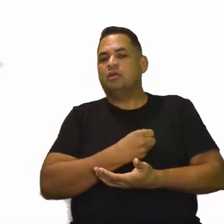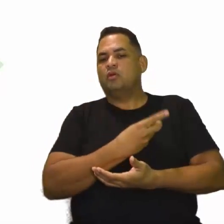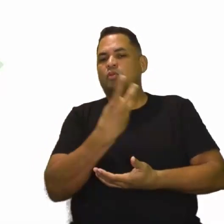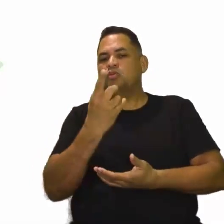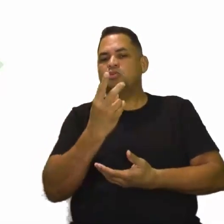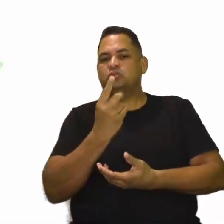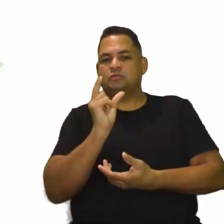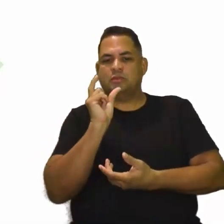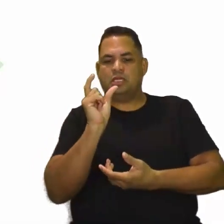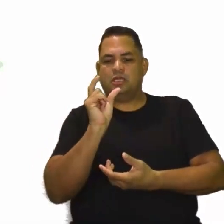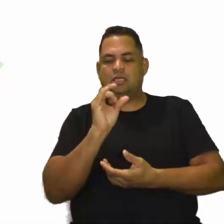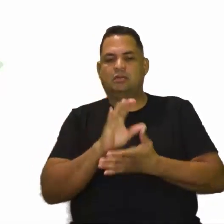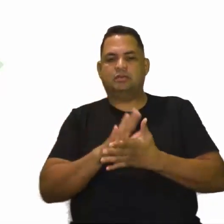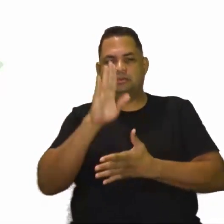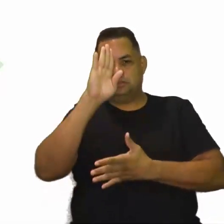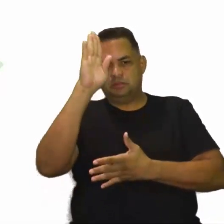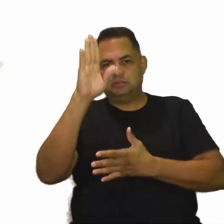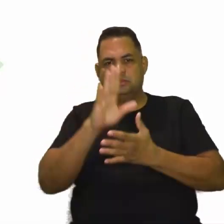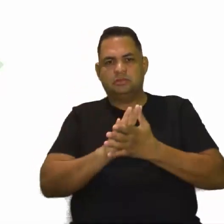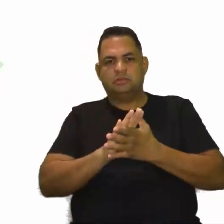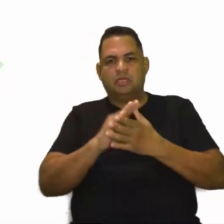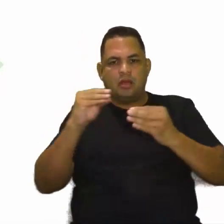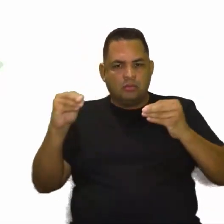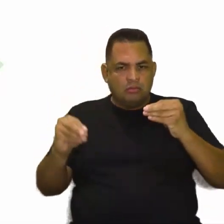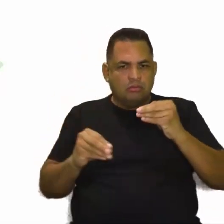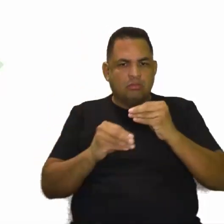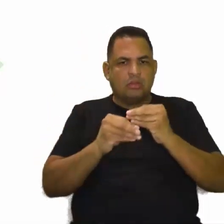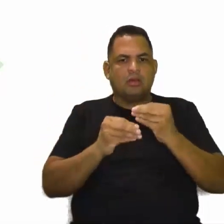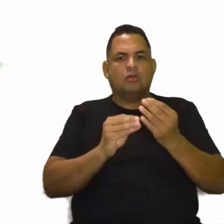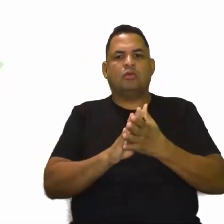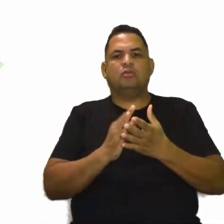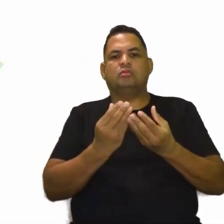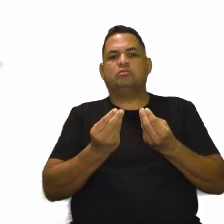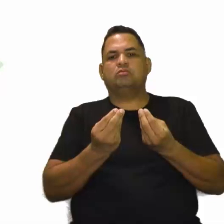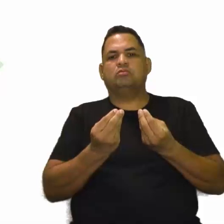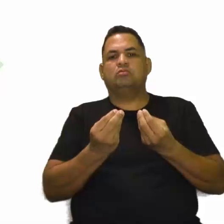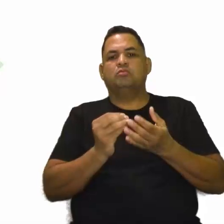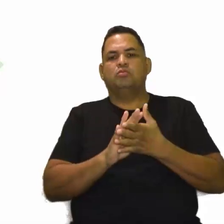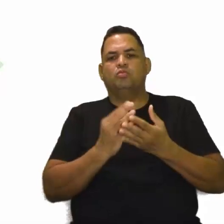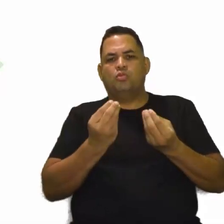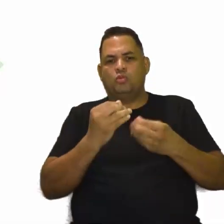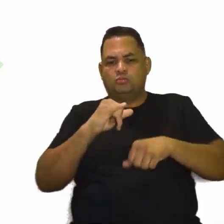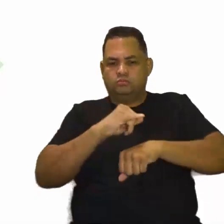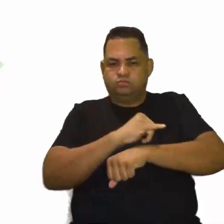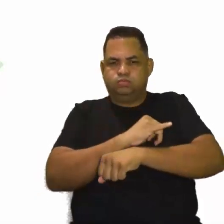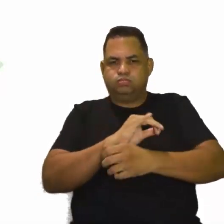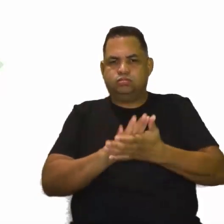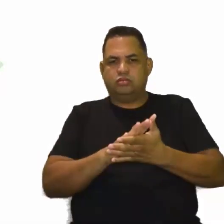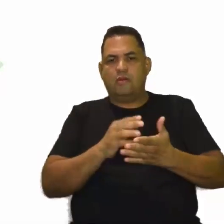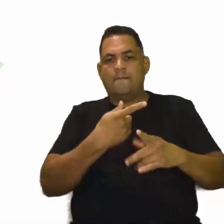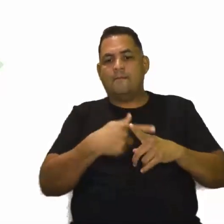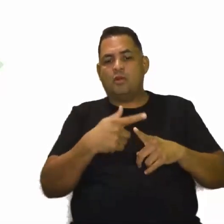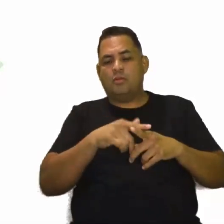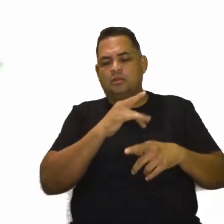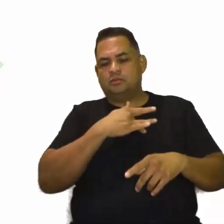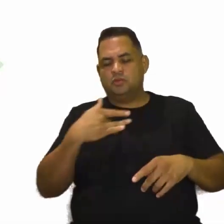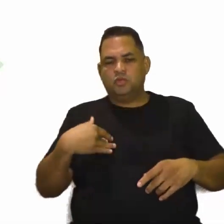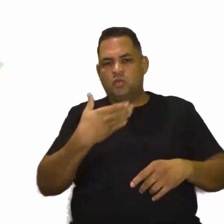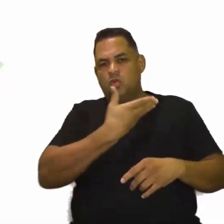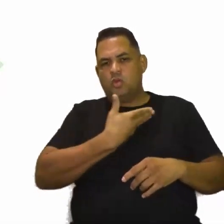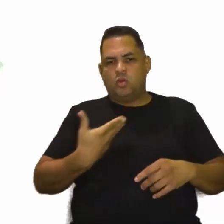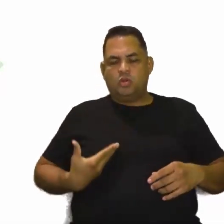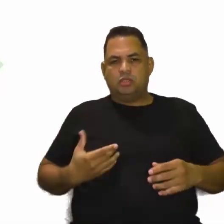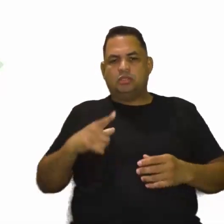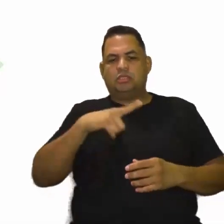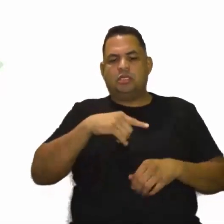né? O acúmulo excessivo, o problema de saúde pública que vem com a obesidade, tendo em vista que